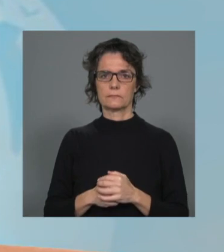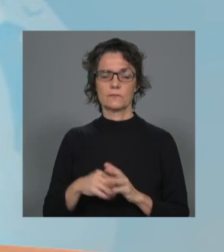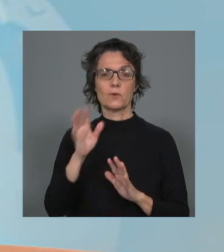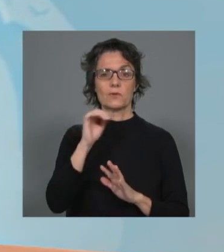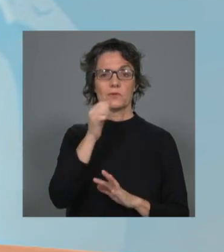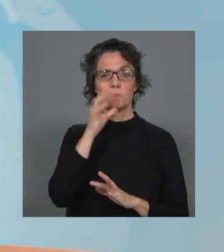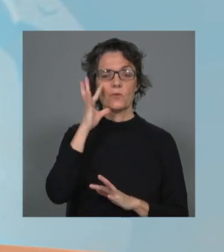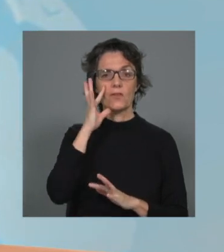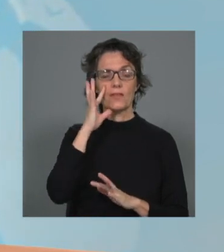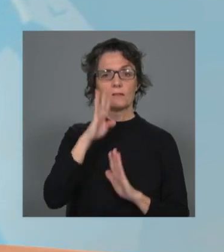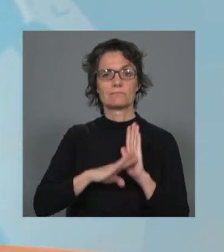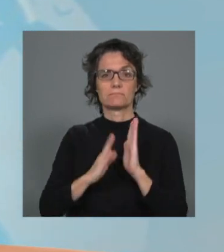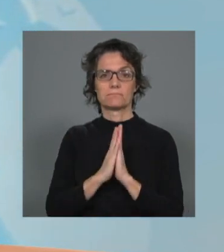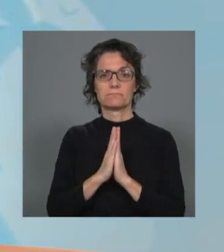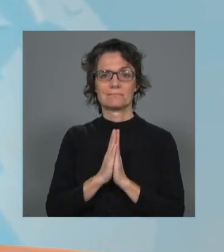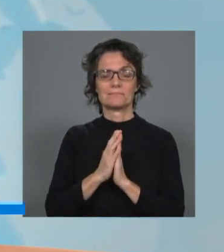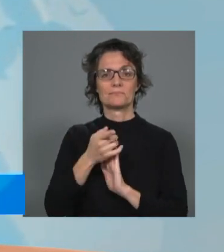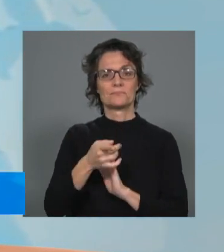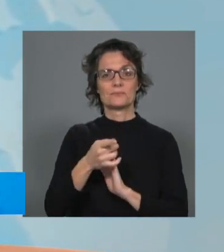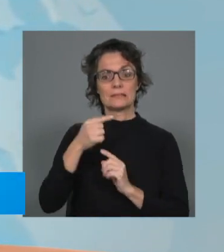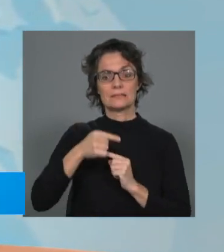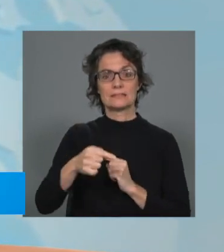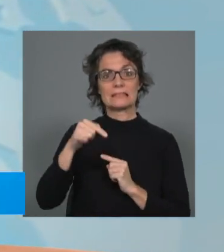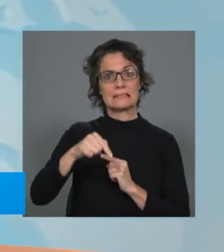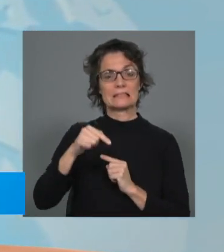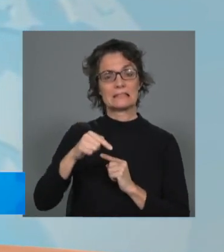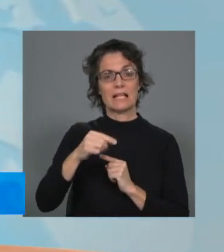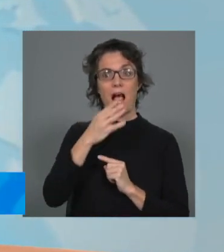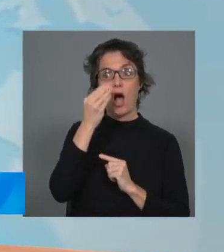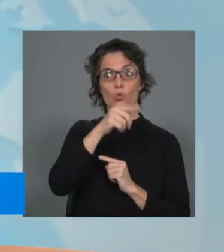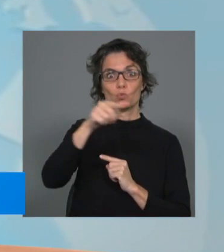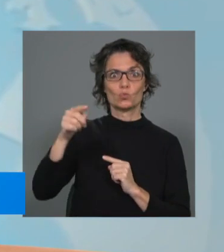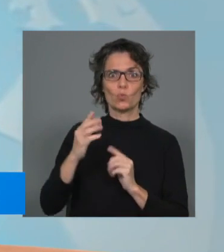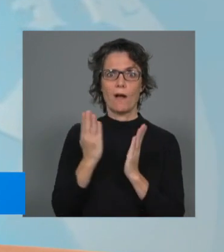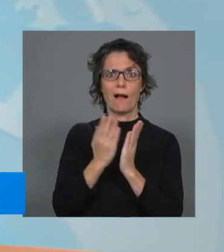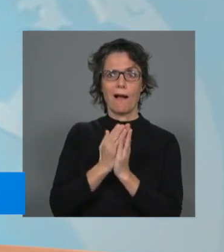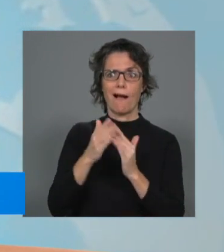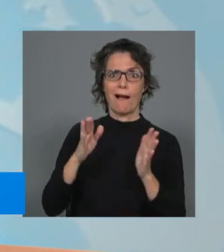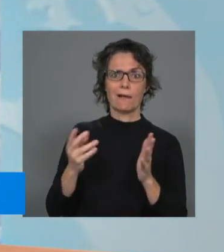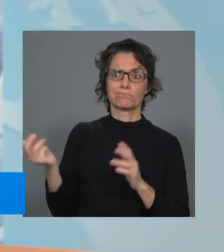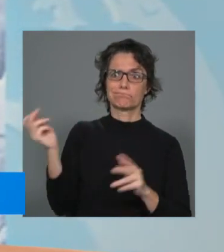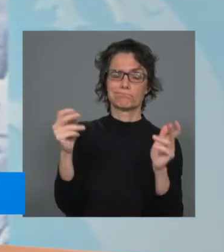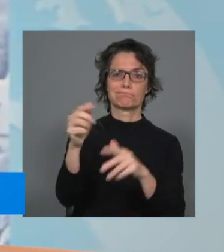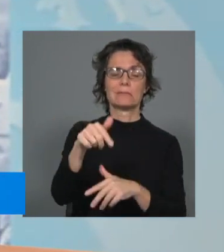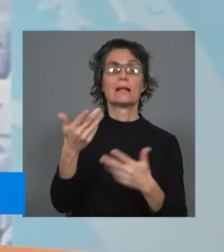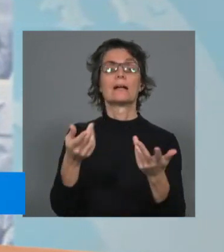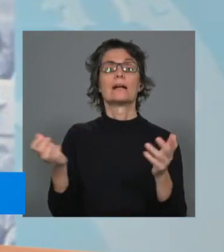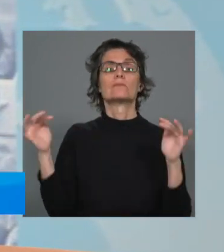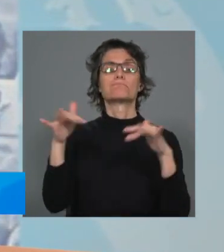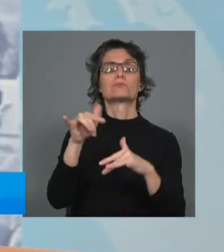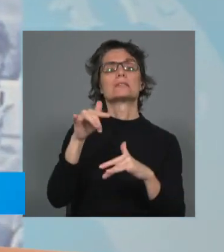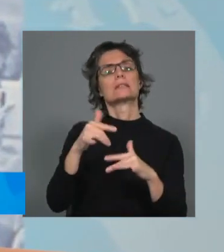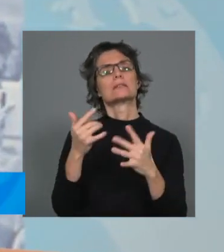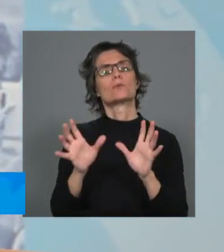Olá, boa tarde. É o programa Eclésia, nesta semana em que os alunos regressaram à escola e a comunidade educativa retomou a atividade.